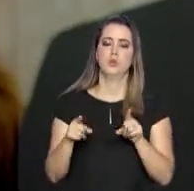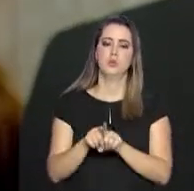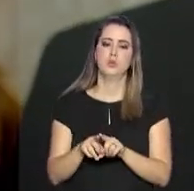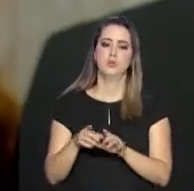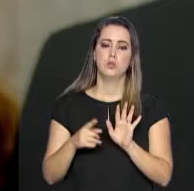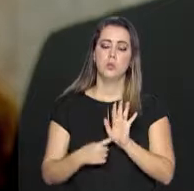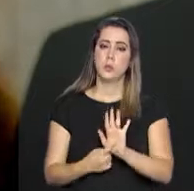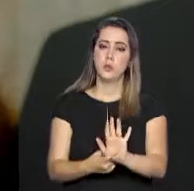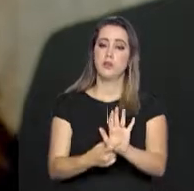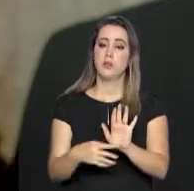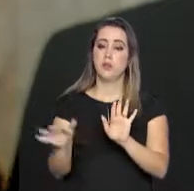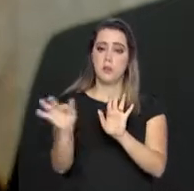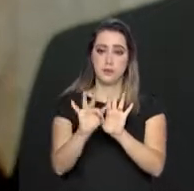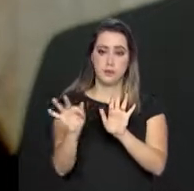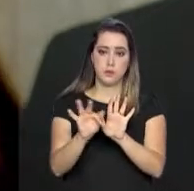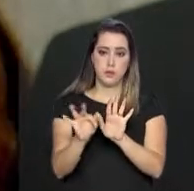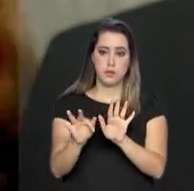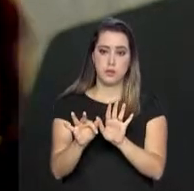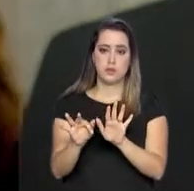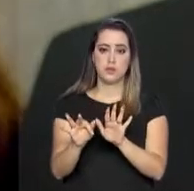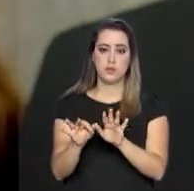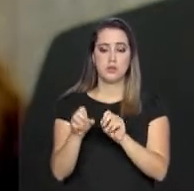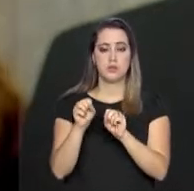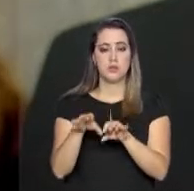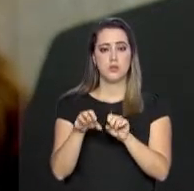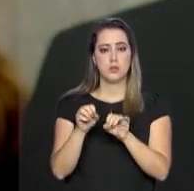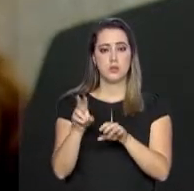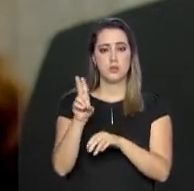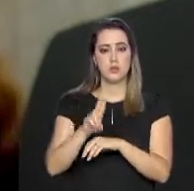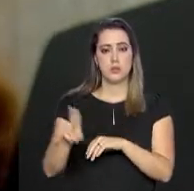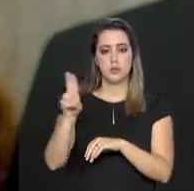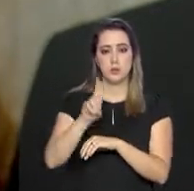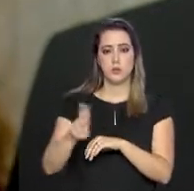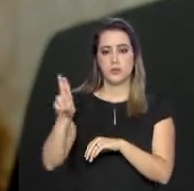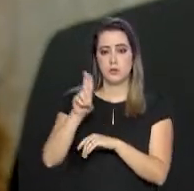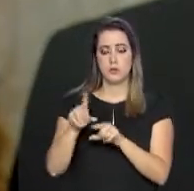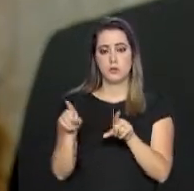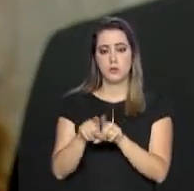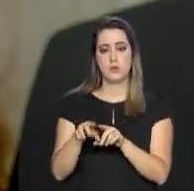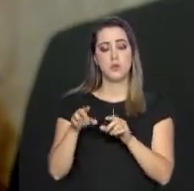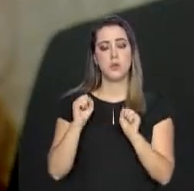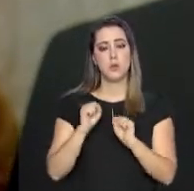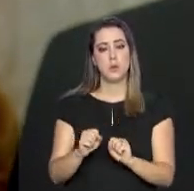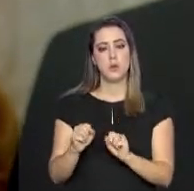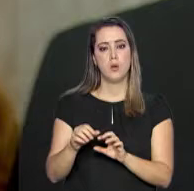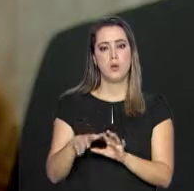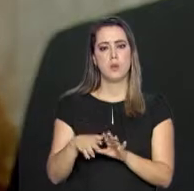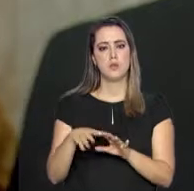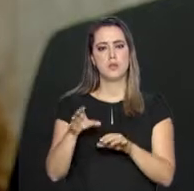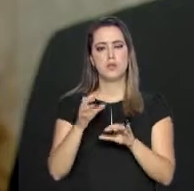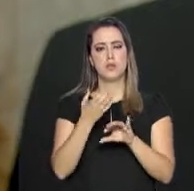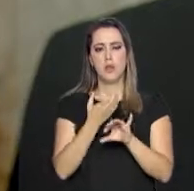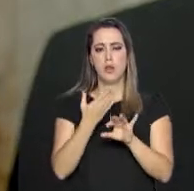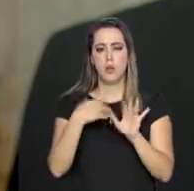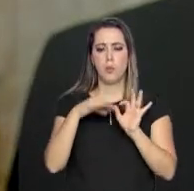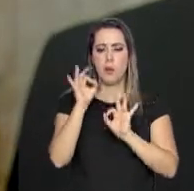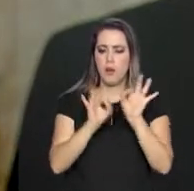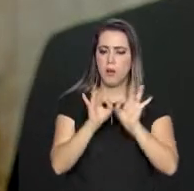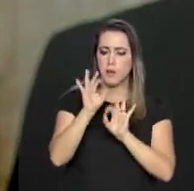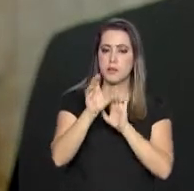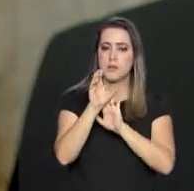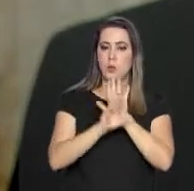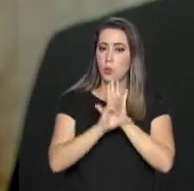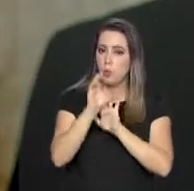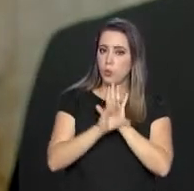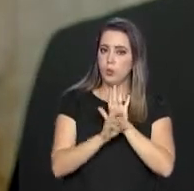as faculdades e as escolas que assim oferta às universidades os centros universitários possam ter uma reorientação o seu currículo da